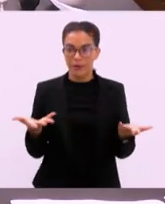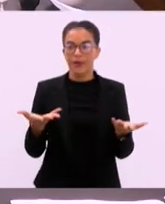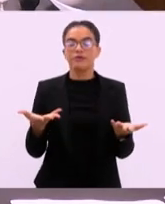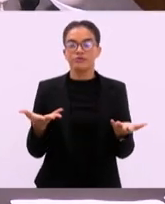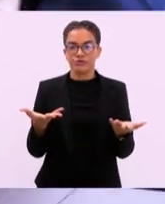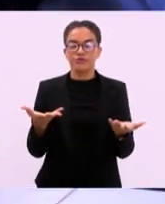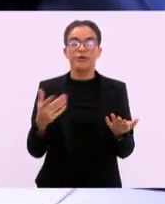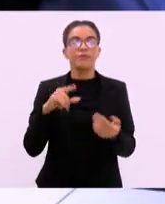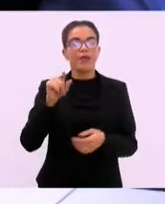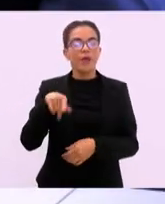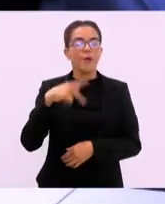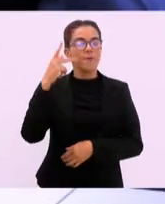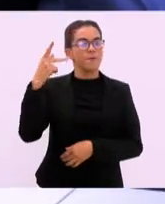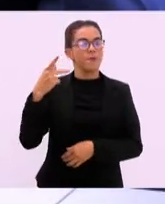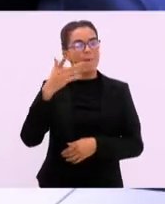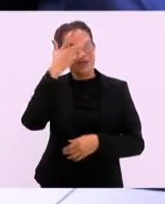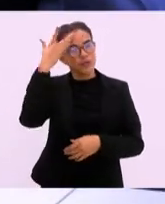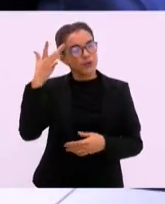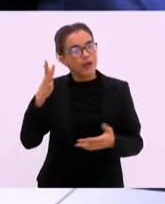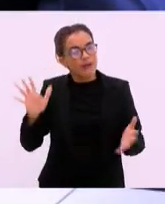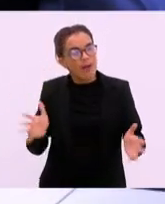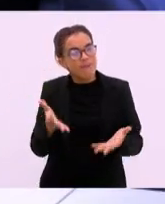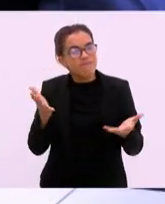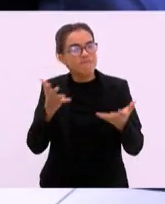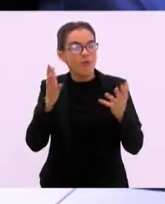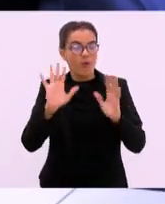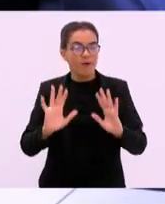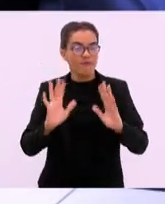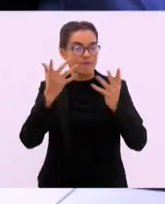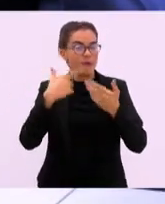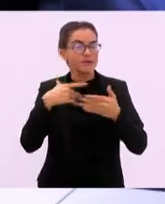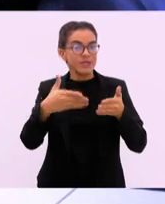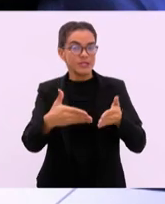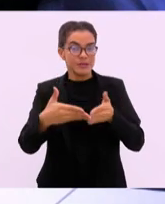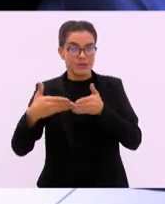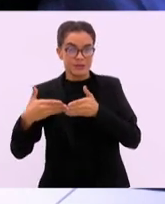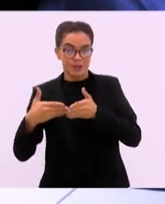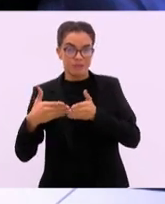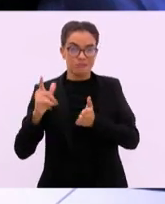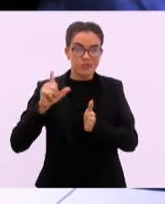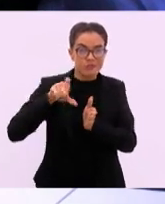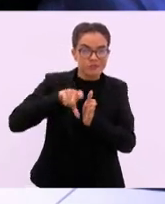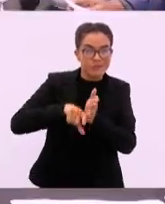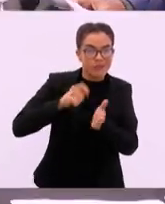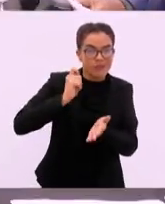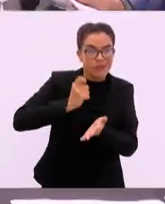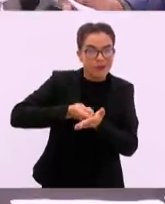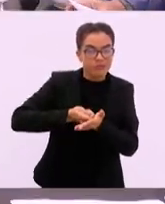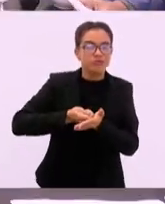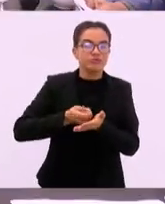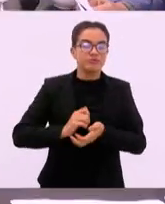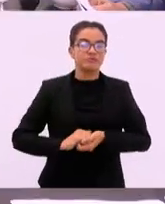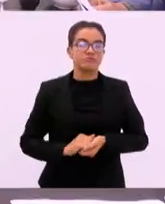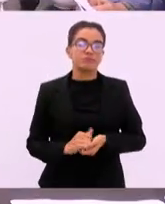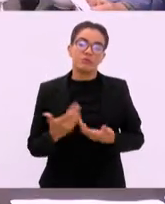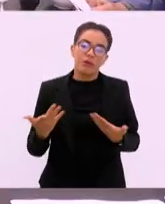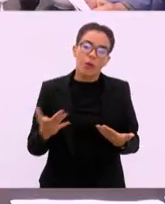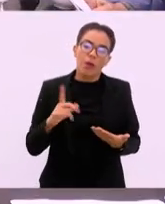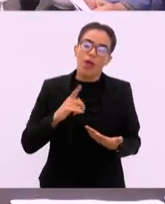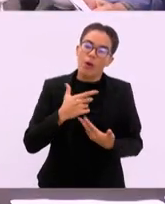ao promotor do evento e tudo mais. Aqui, no caso em especial, uma isenção de pagamento de taxa. Então é algo que